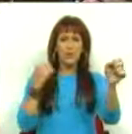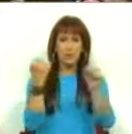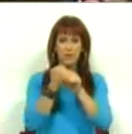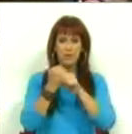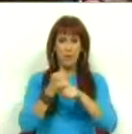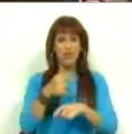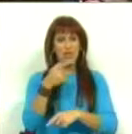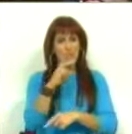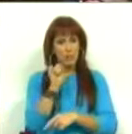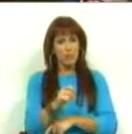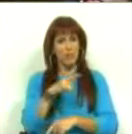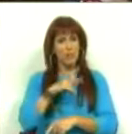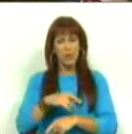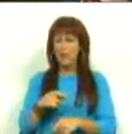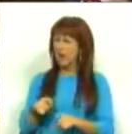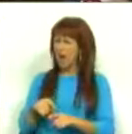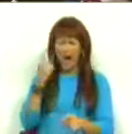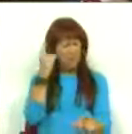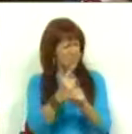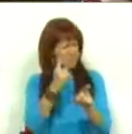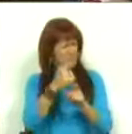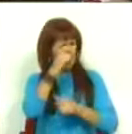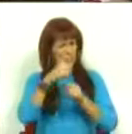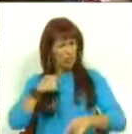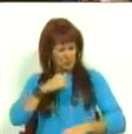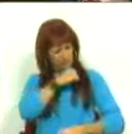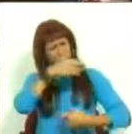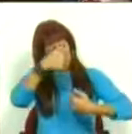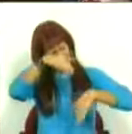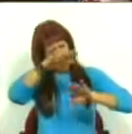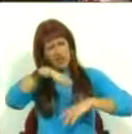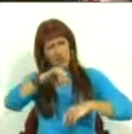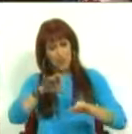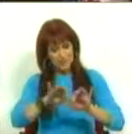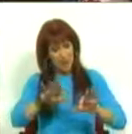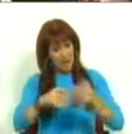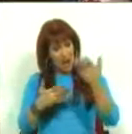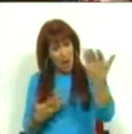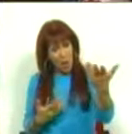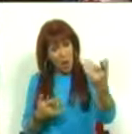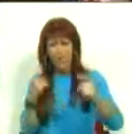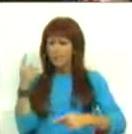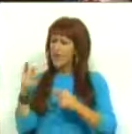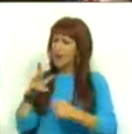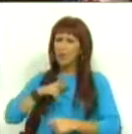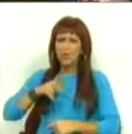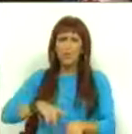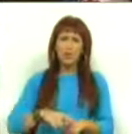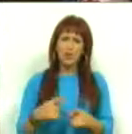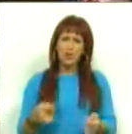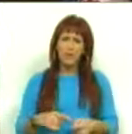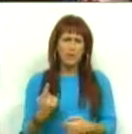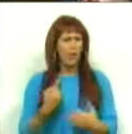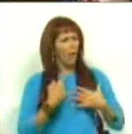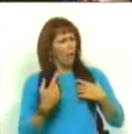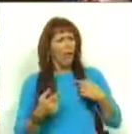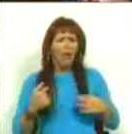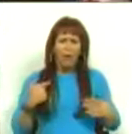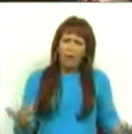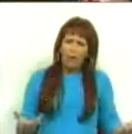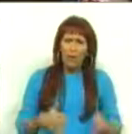serviço público de televisão, sejam precisamente os mesmos que consentiram que a situação chegasse onde chegasse e que alguns portugueses estivessem sujeitos